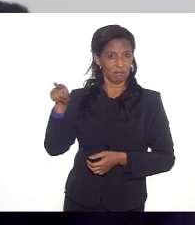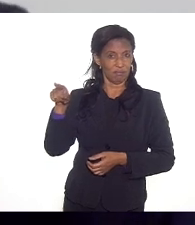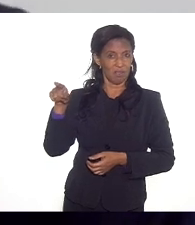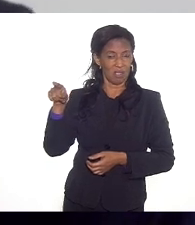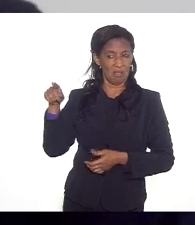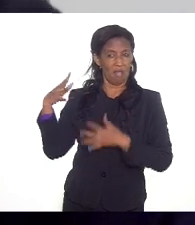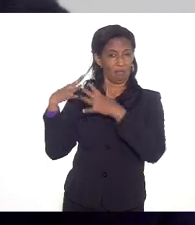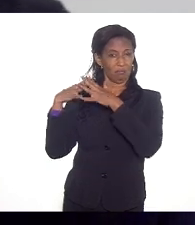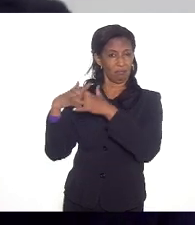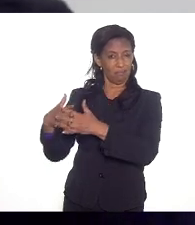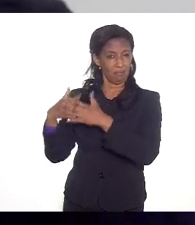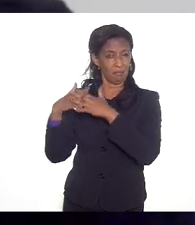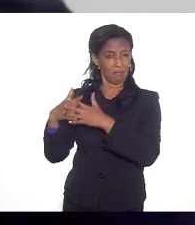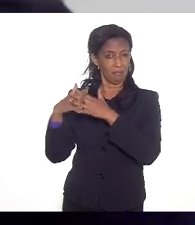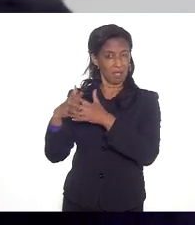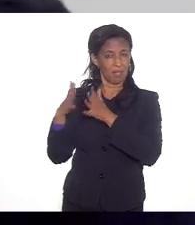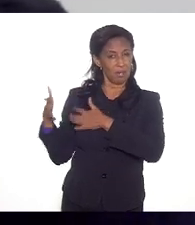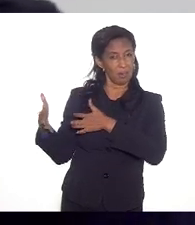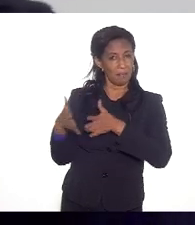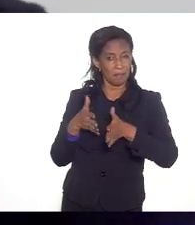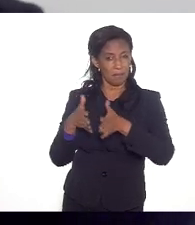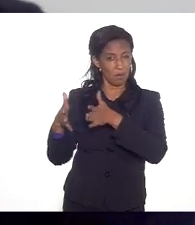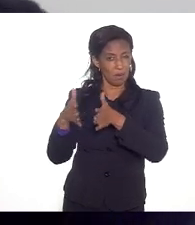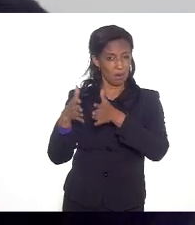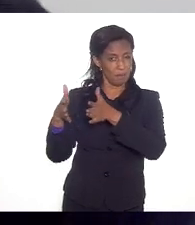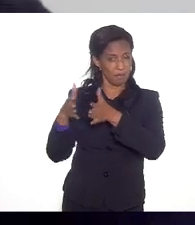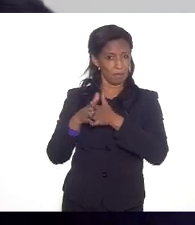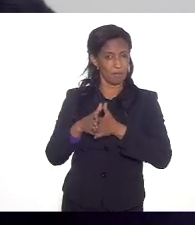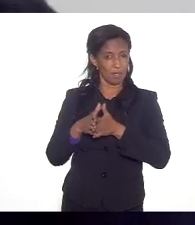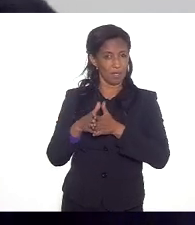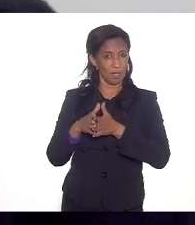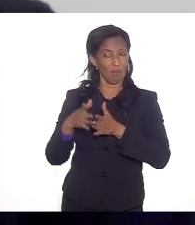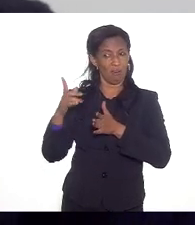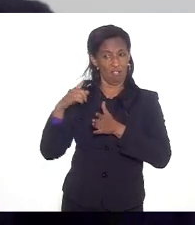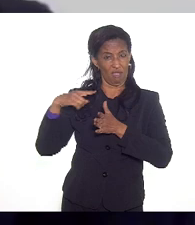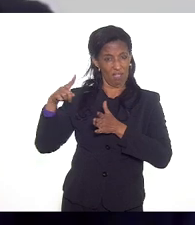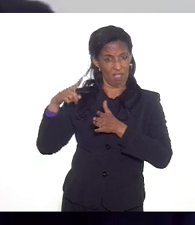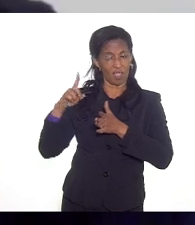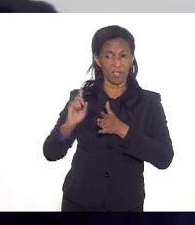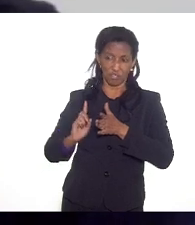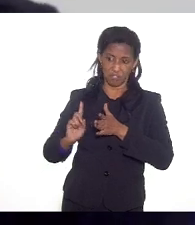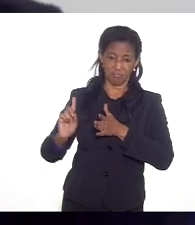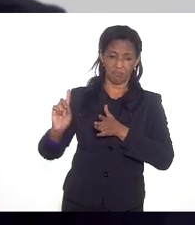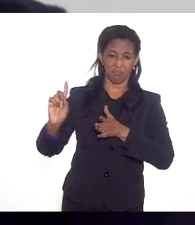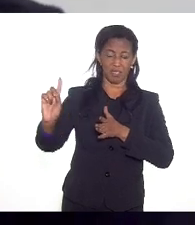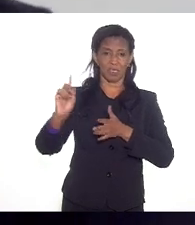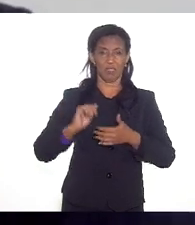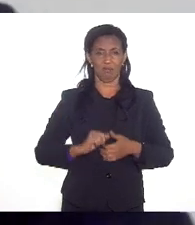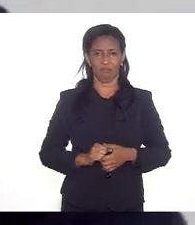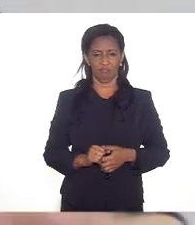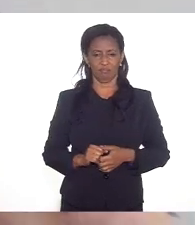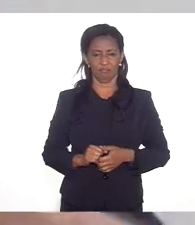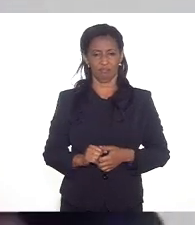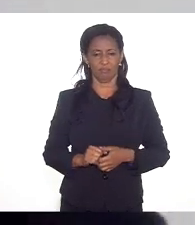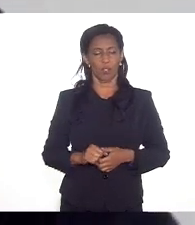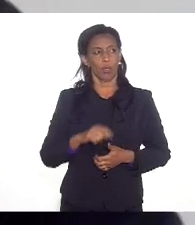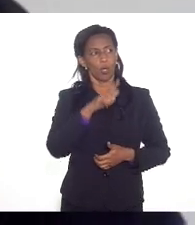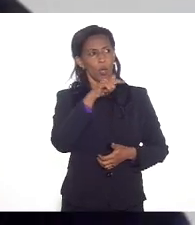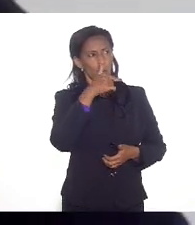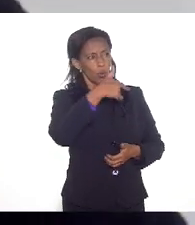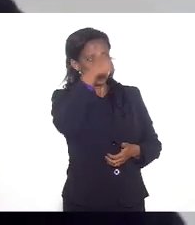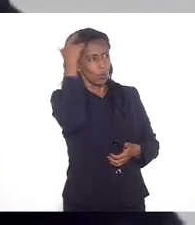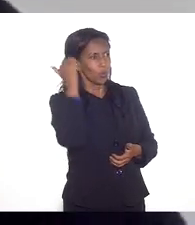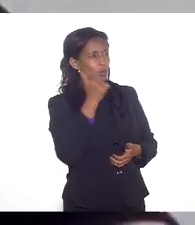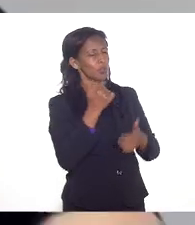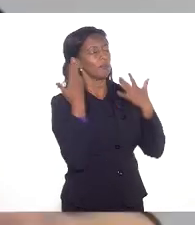o meu caminho eles passarão nós passarinho Presidente Luiz